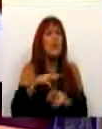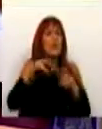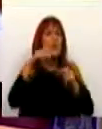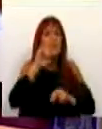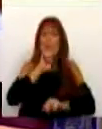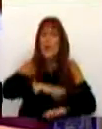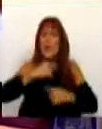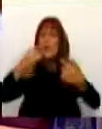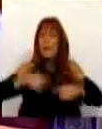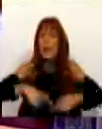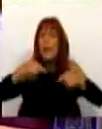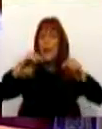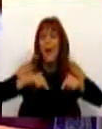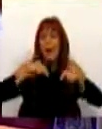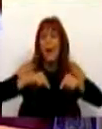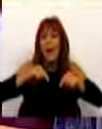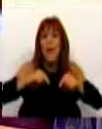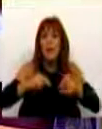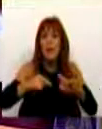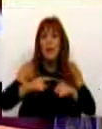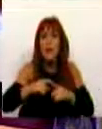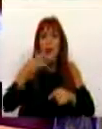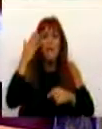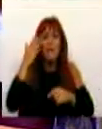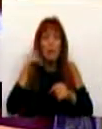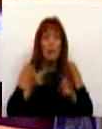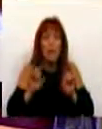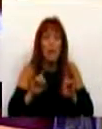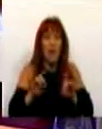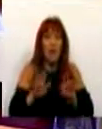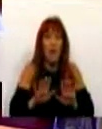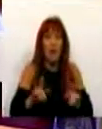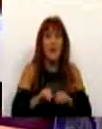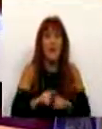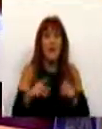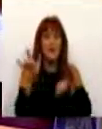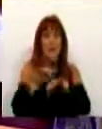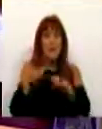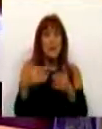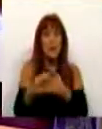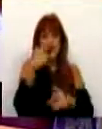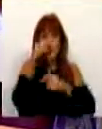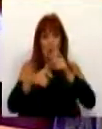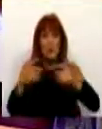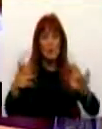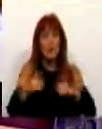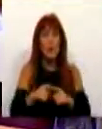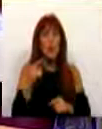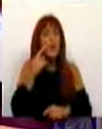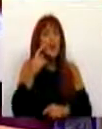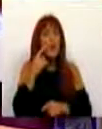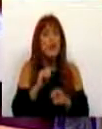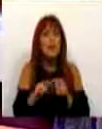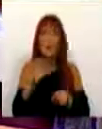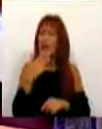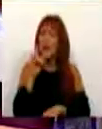municípios podem ter nesta estratégia preventiva, designadamente também na sensibilização da população para o conhecimento